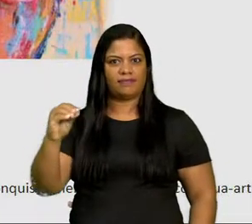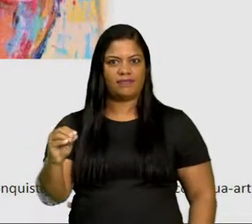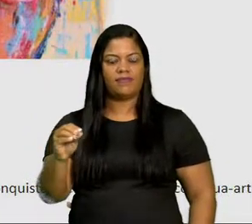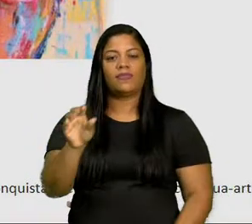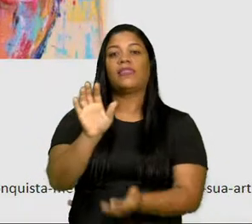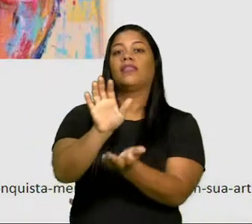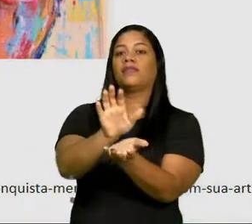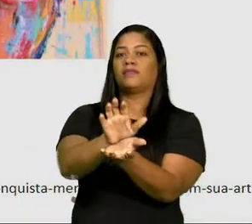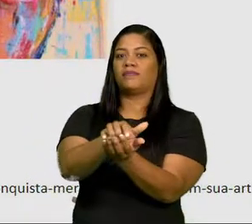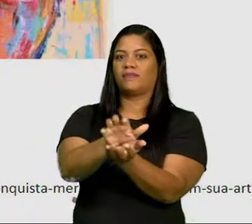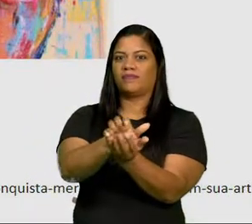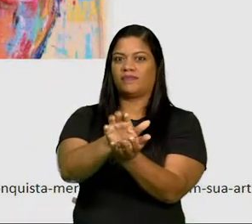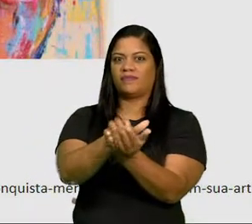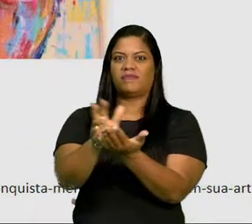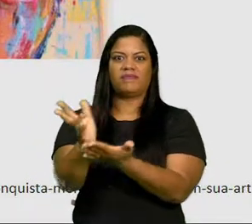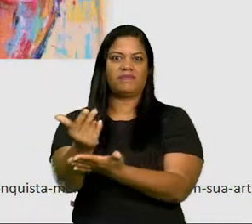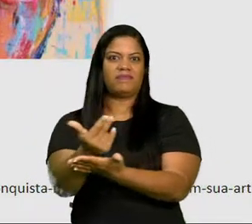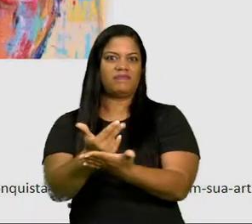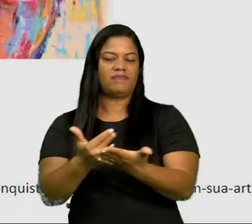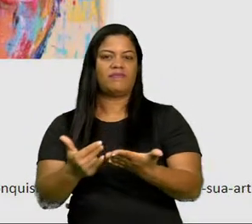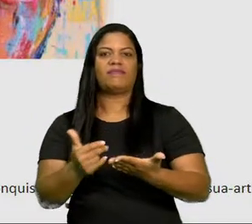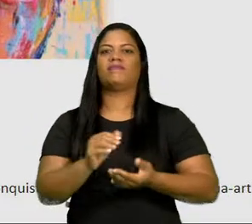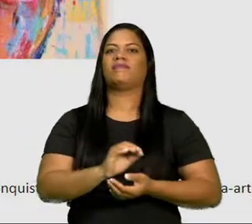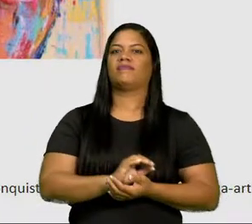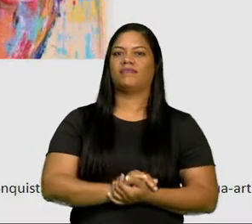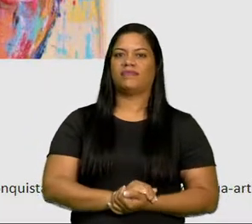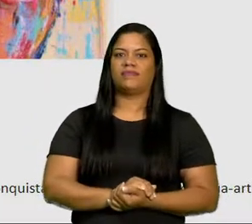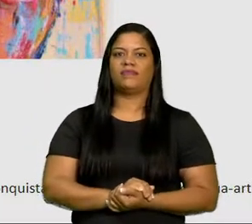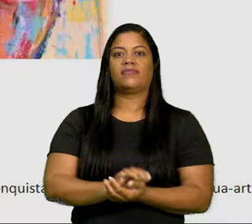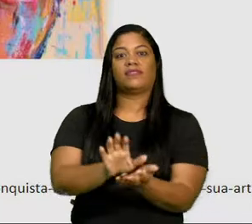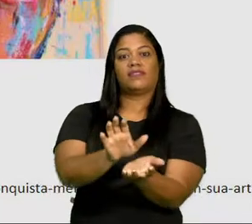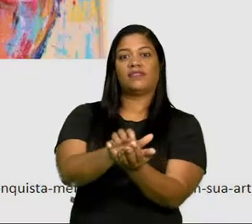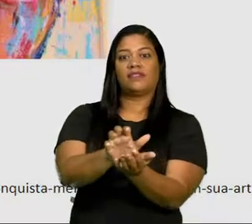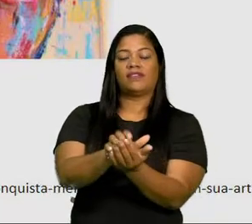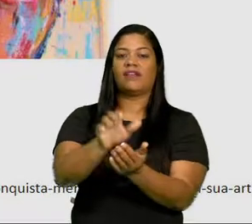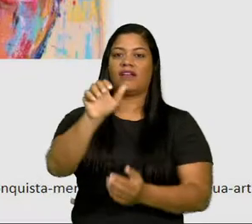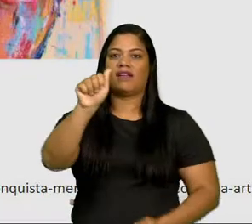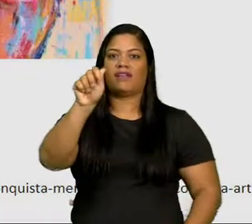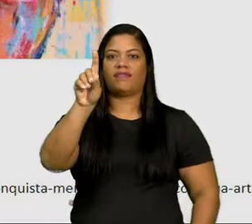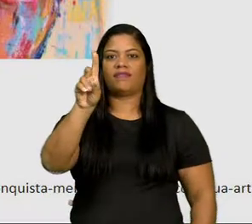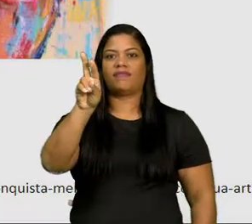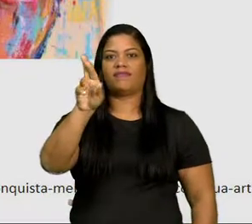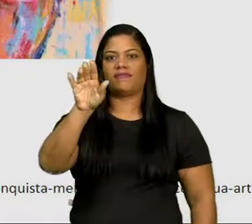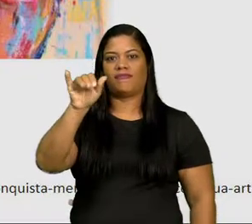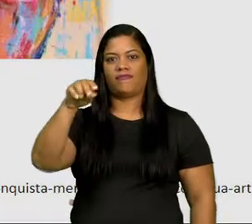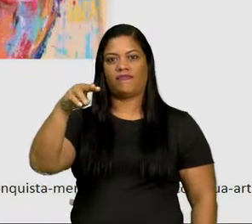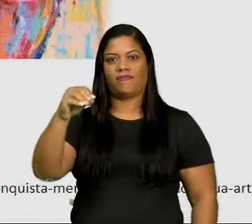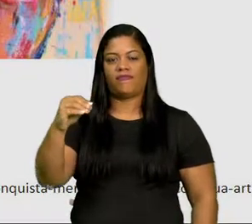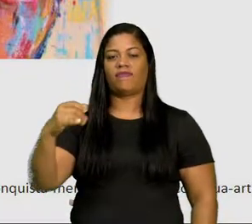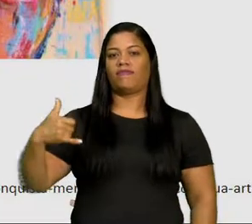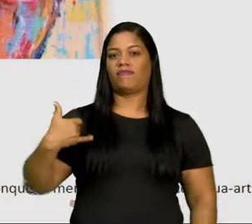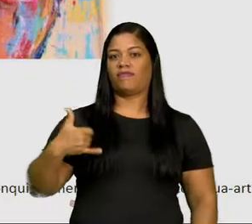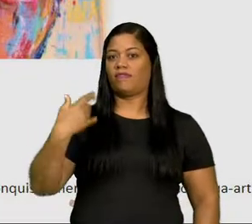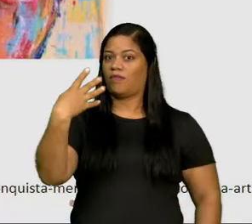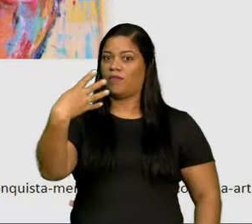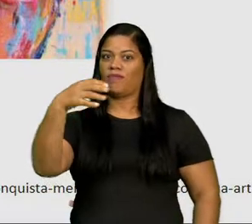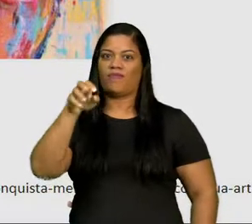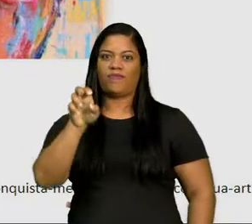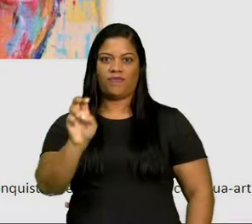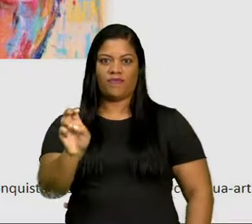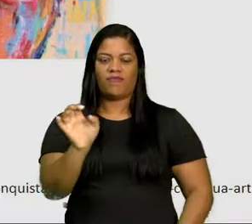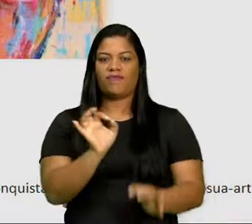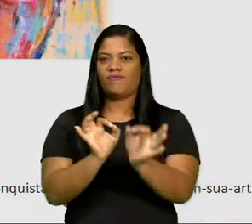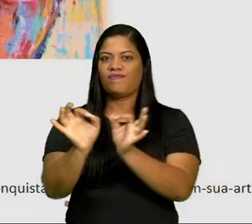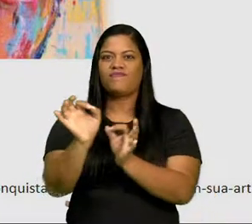de Pernambuco. As obras do pernambucano. Adriano de Olinda, de 45 anos, ganharam forma